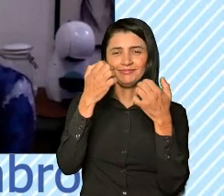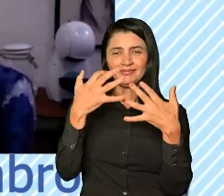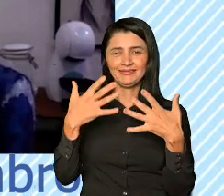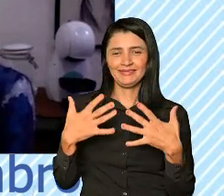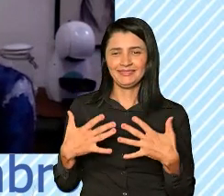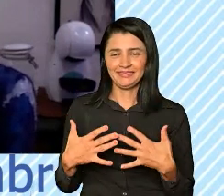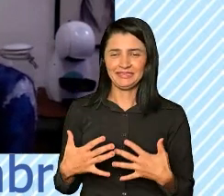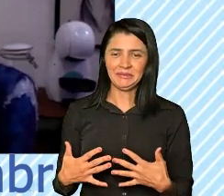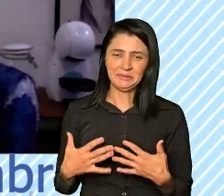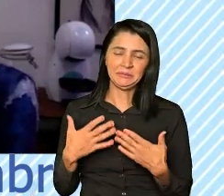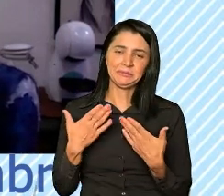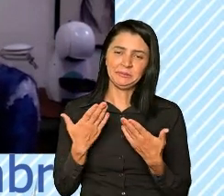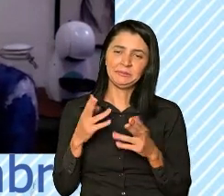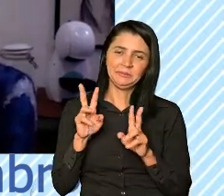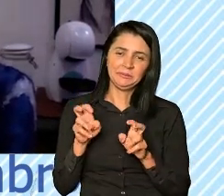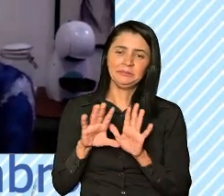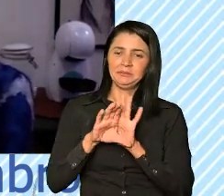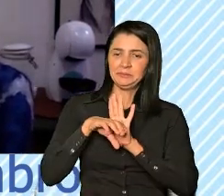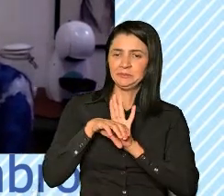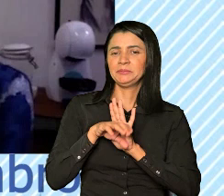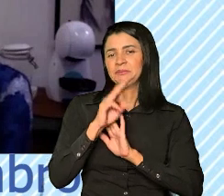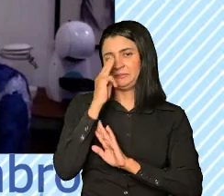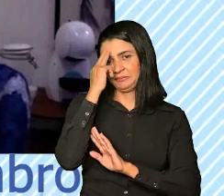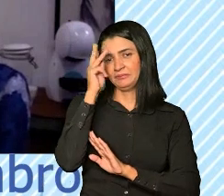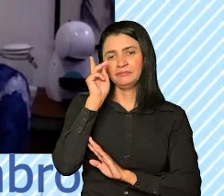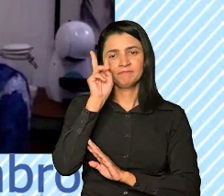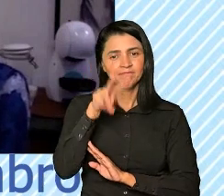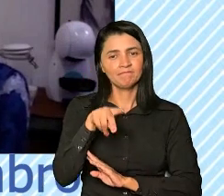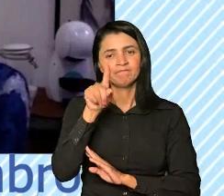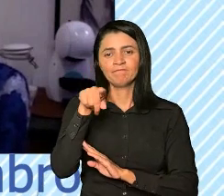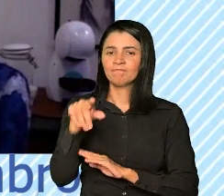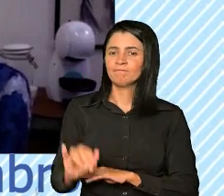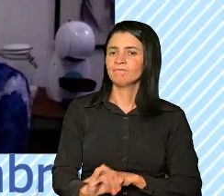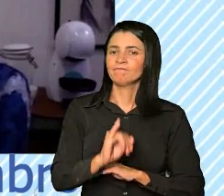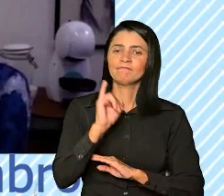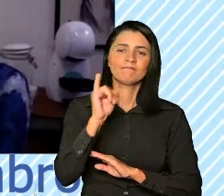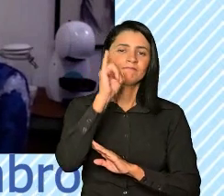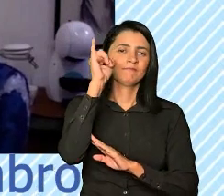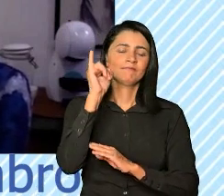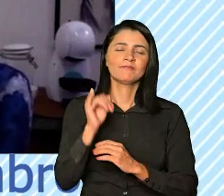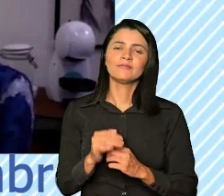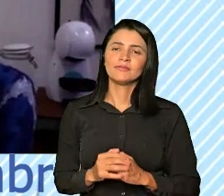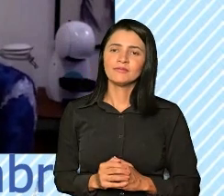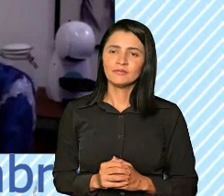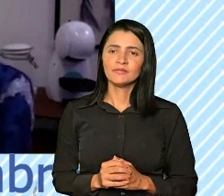breve ou sobre esse conceito da memória, a gente consegue ver que é de uma importância fulcral.